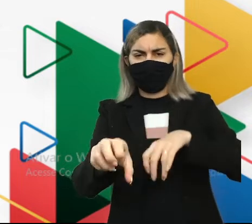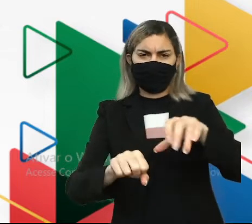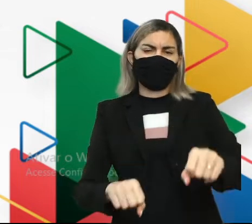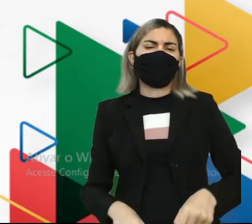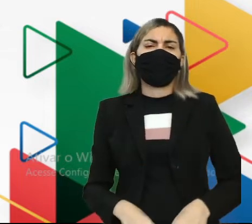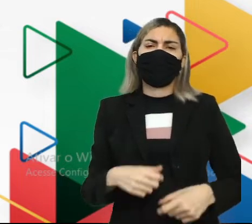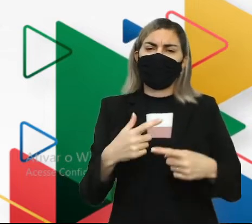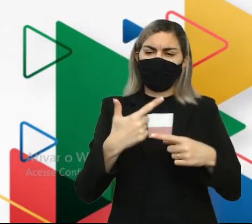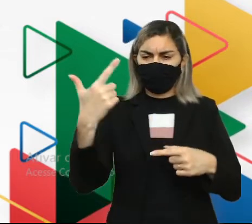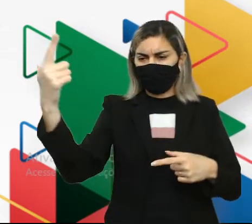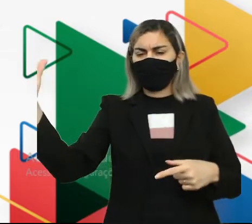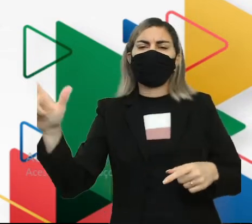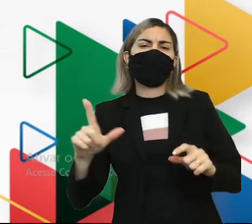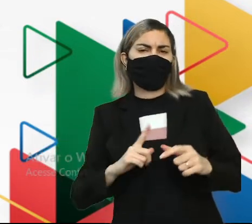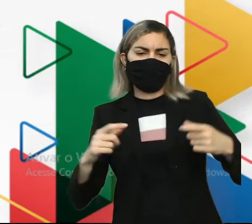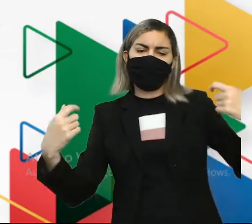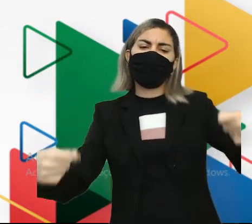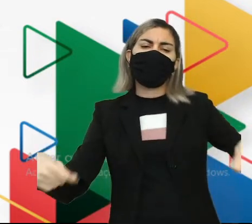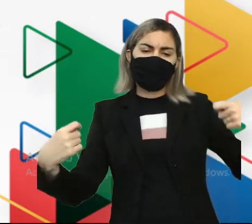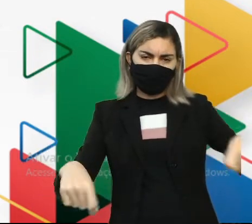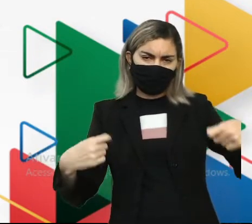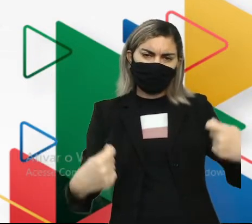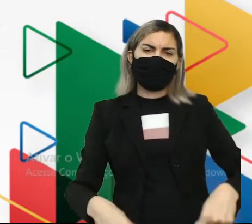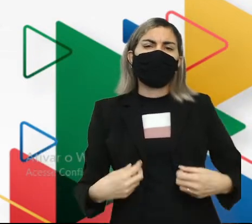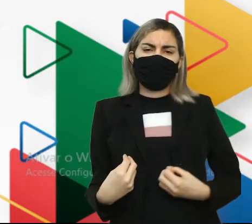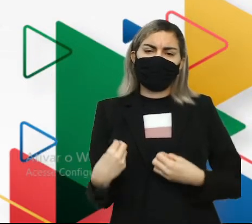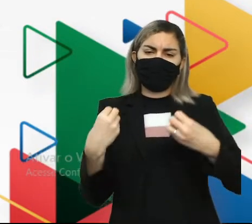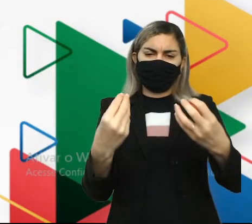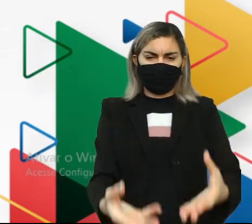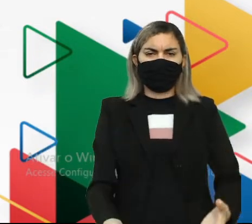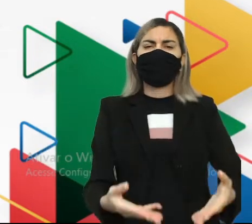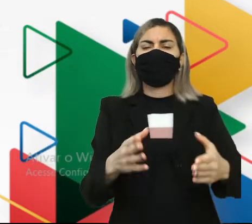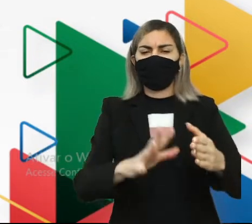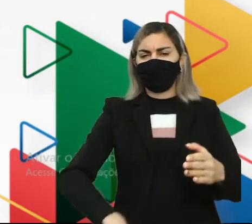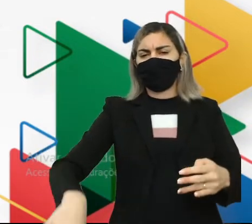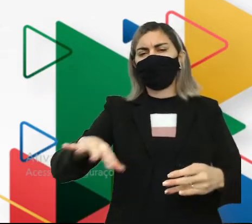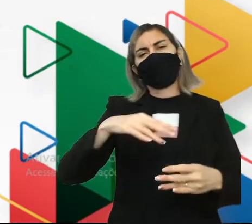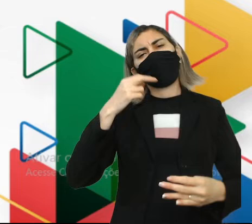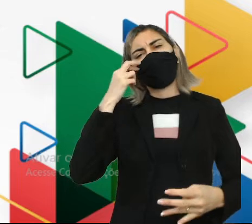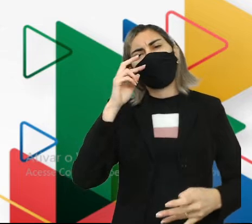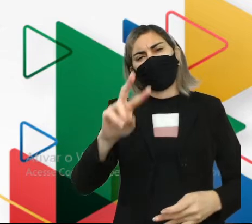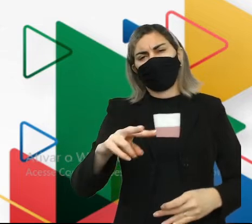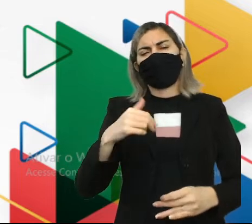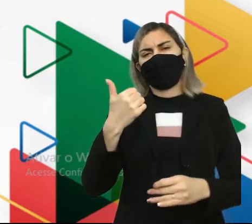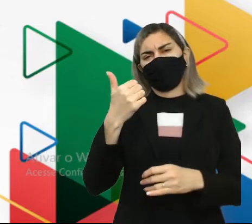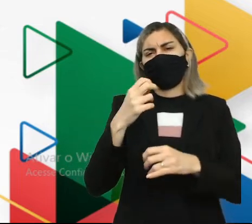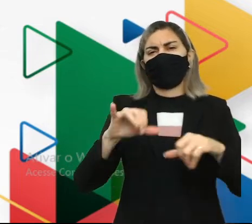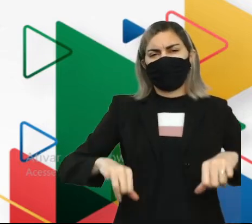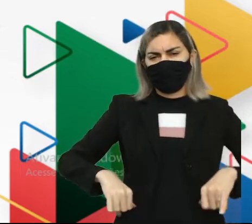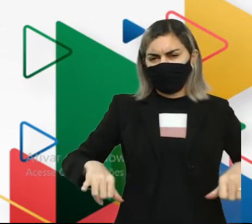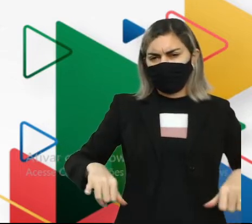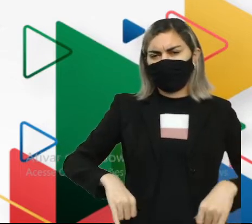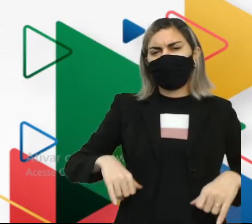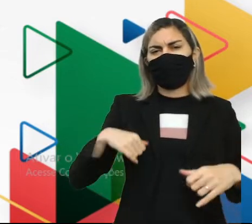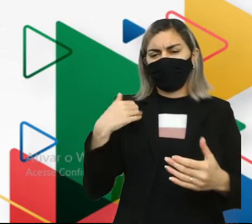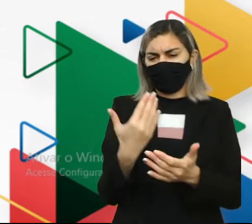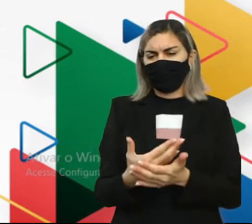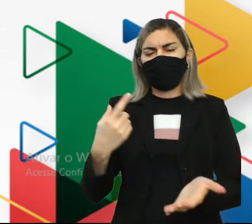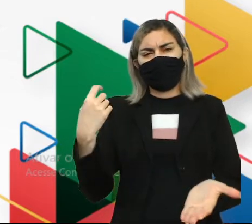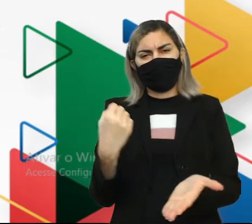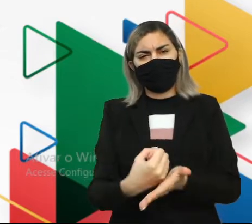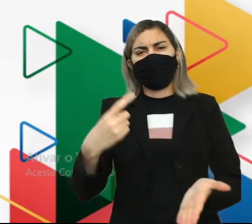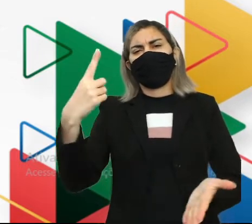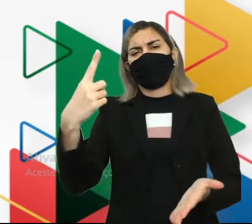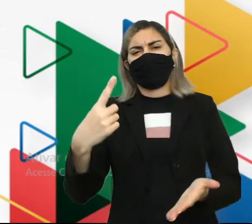deliberada. Para outros, era uma necessidade de entregar esse território, visto que depois de tanto sofrimento, ainda por cima marcado